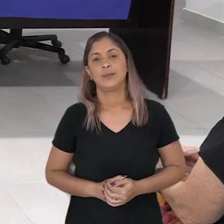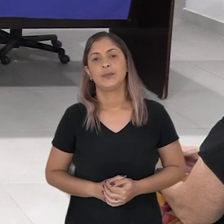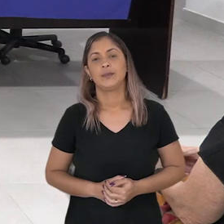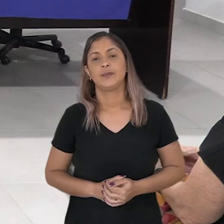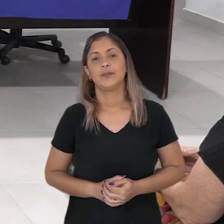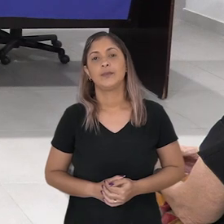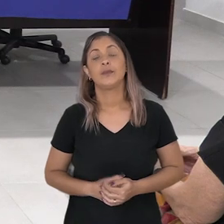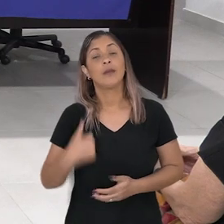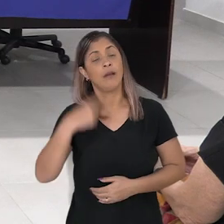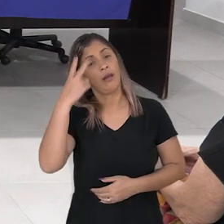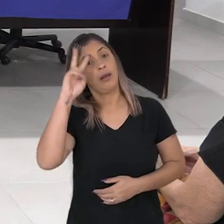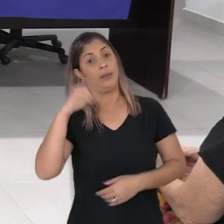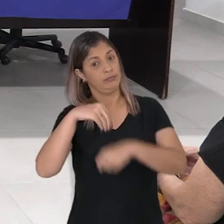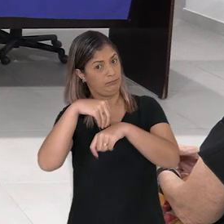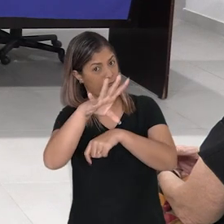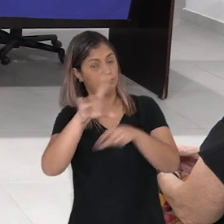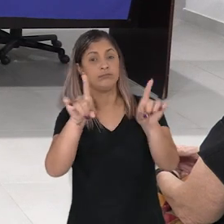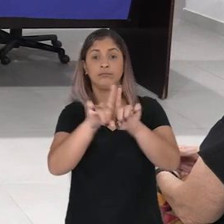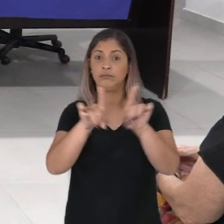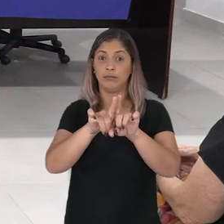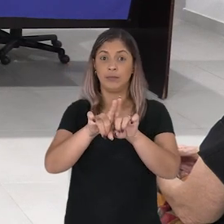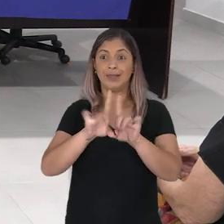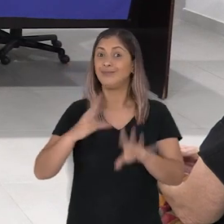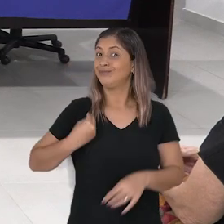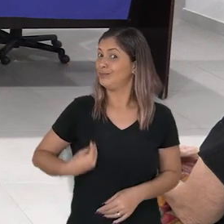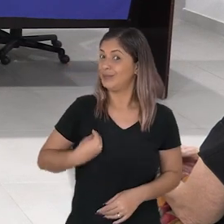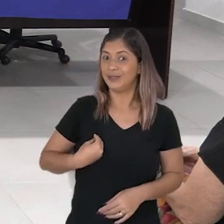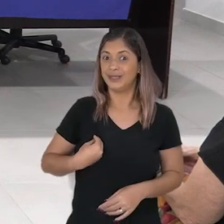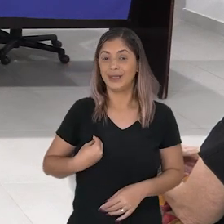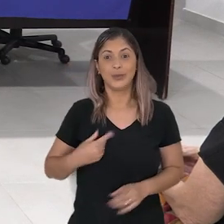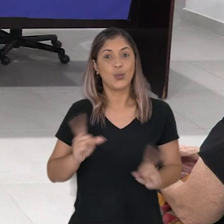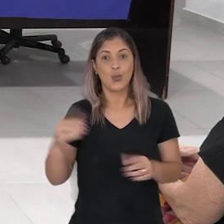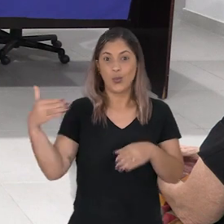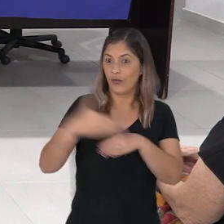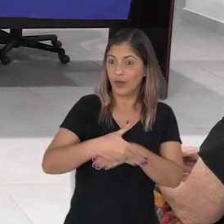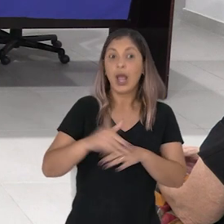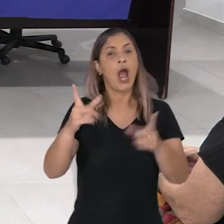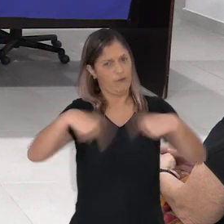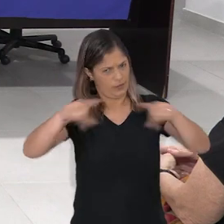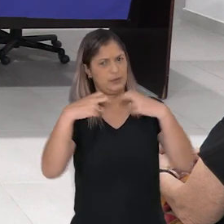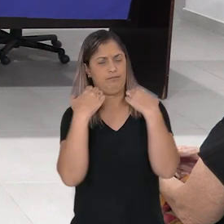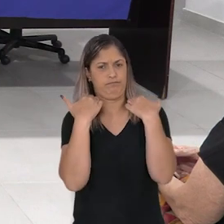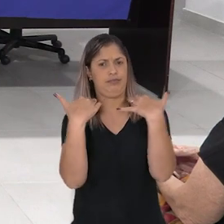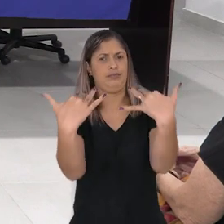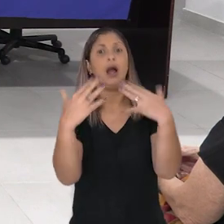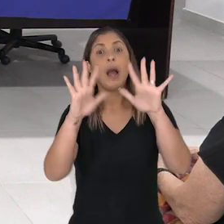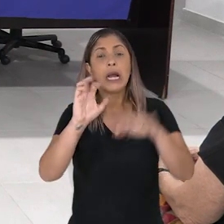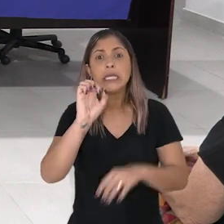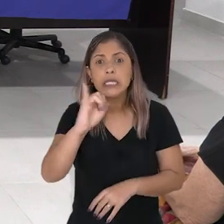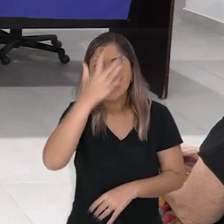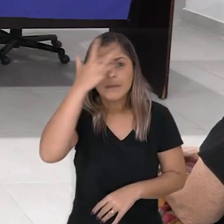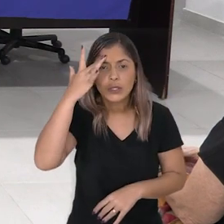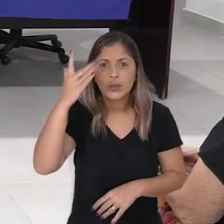Queria lembrar que quem não pôde estar presente, por favor, divulgue, quer dizer, vocês que estão aqui, mas divulguem para quem não pode